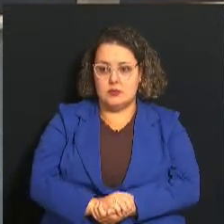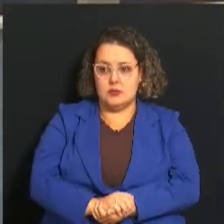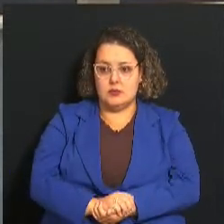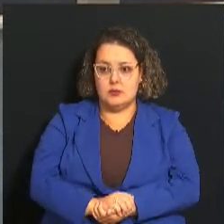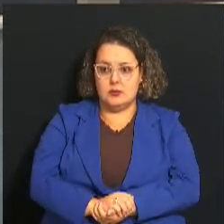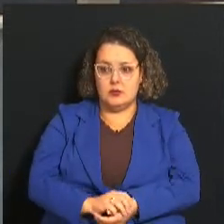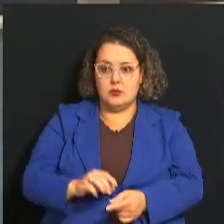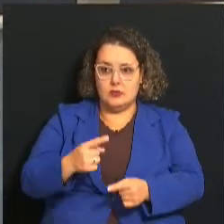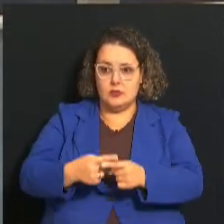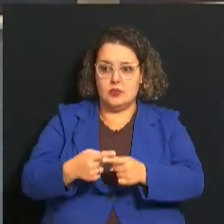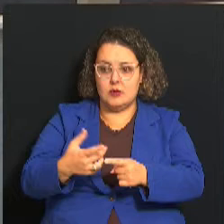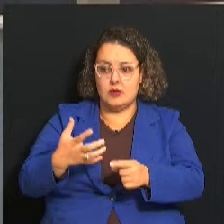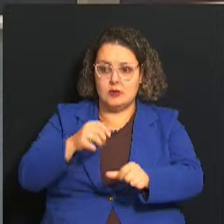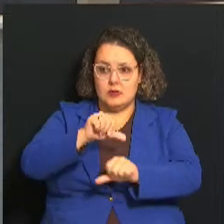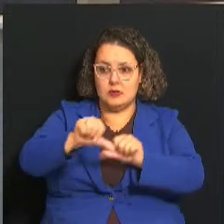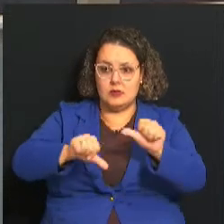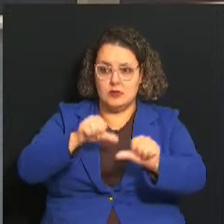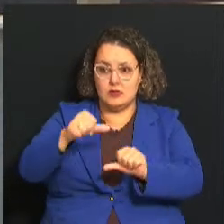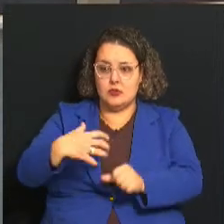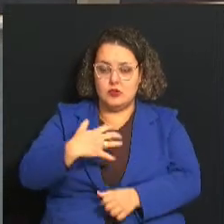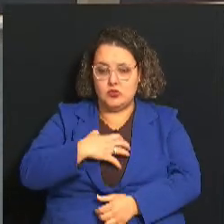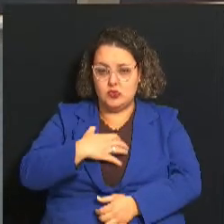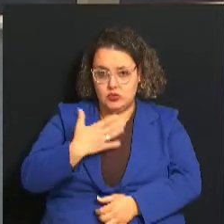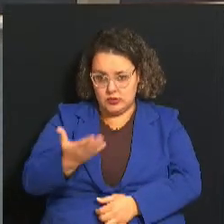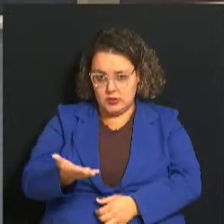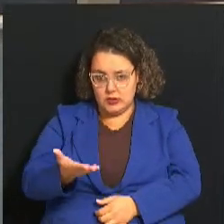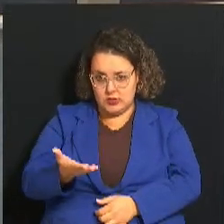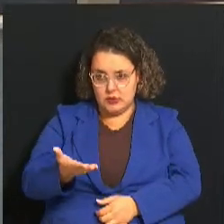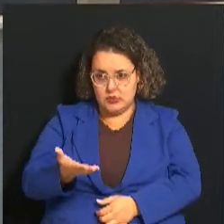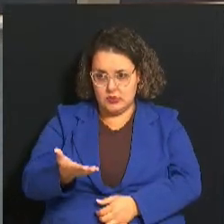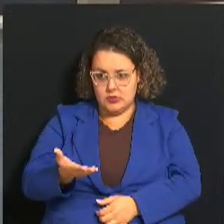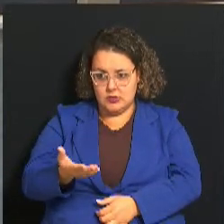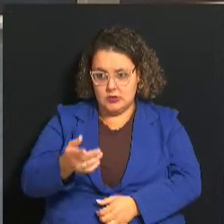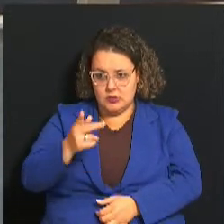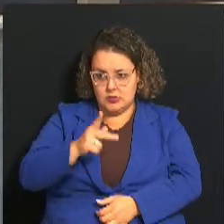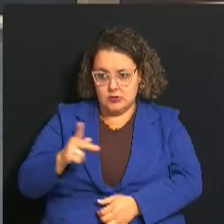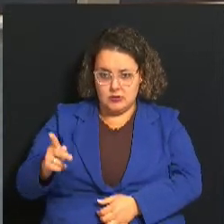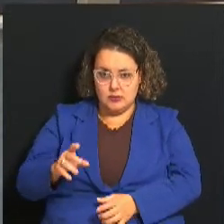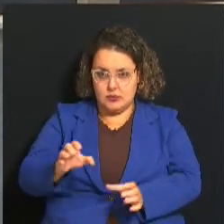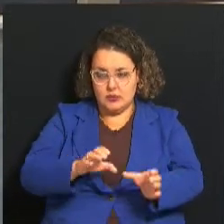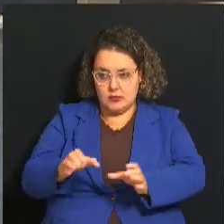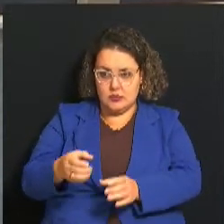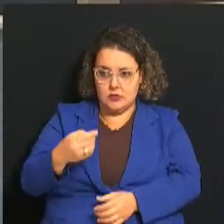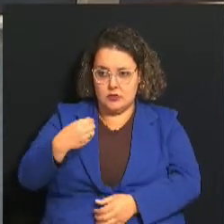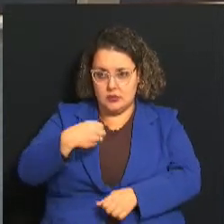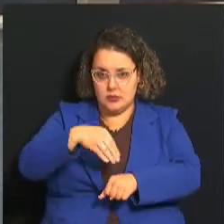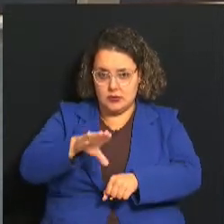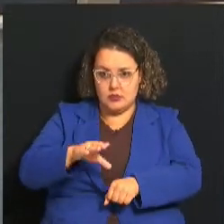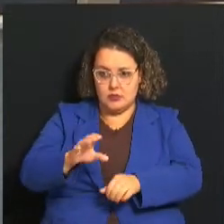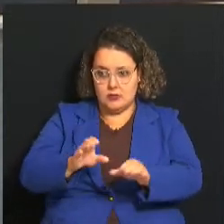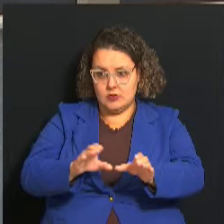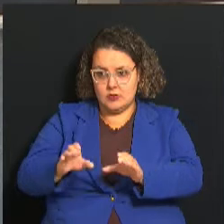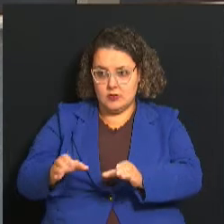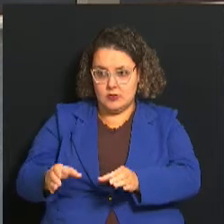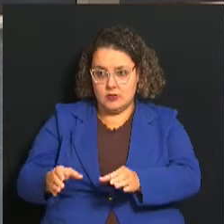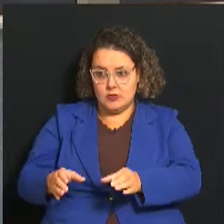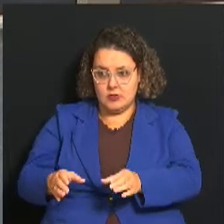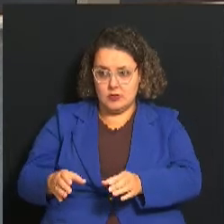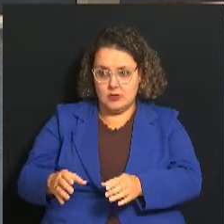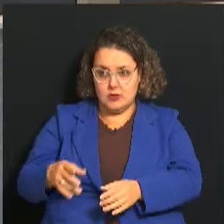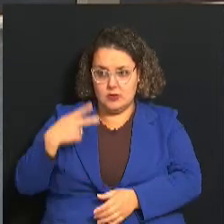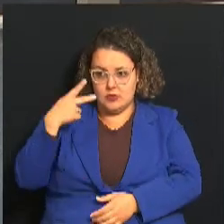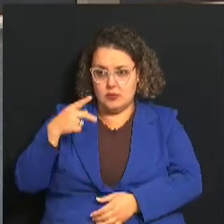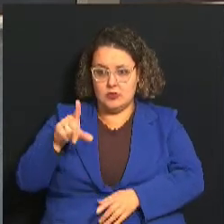fazer essa mudança? Porque, do jeito que está aqui, o vice-coordenador será indicado pelo coordenador, e os 3 vereadores escolhidos por seus